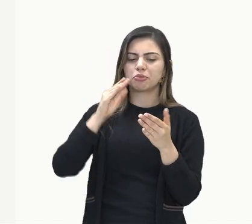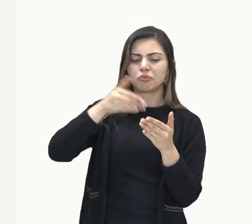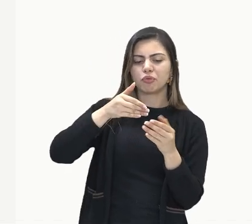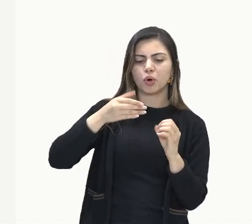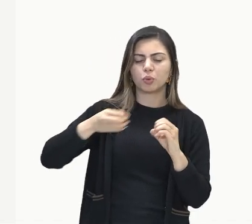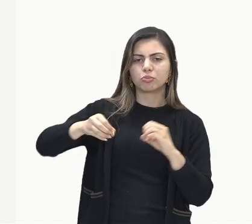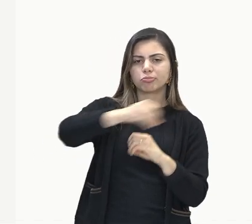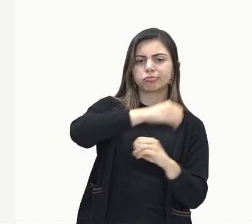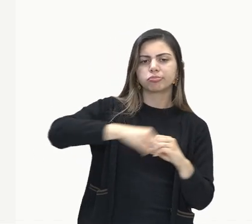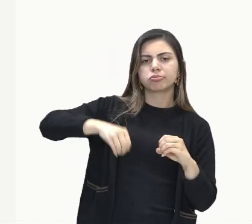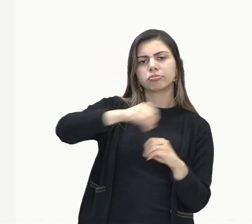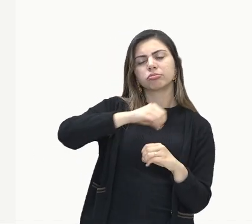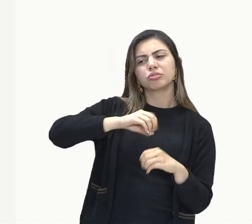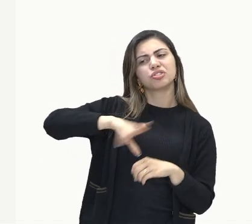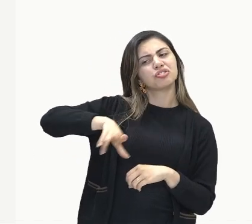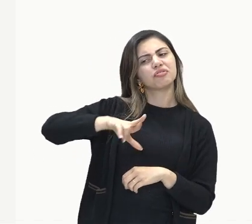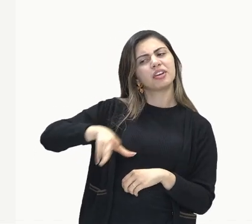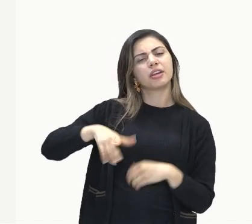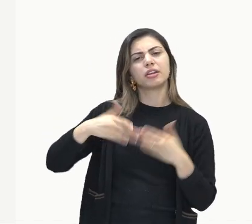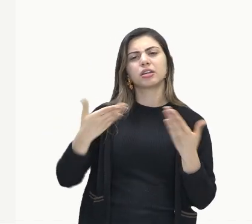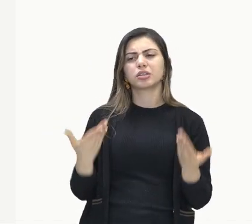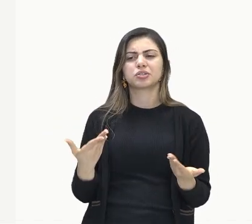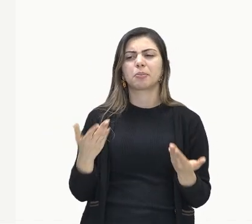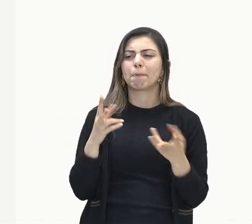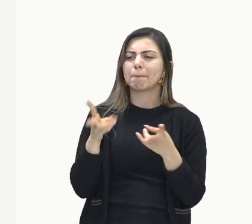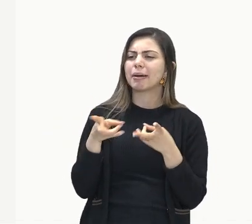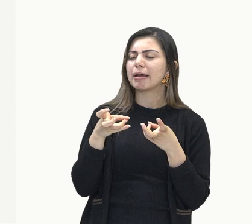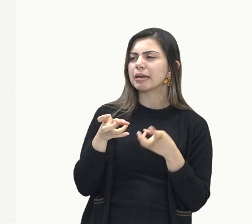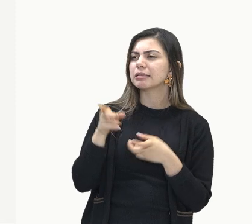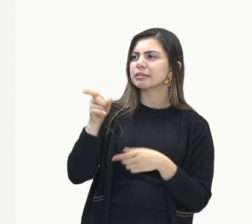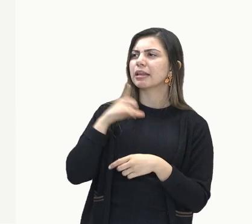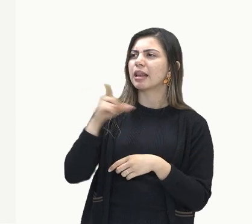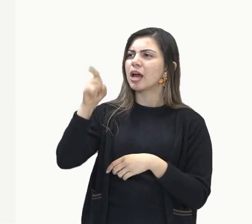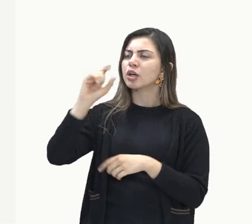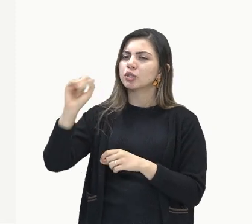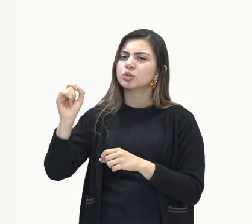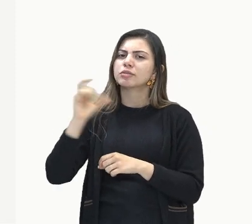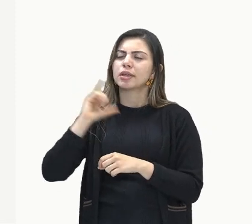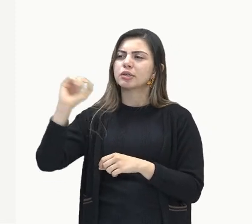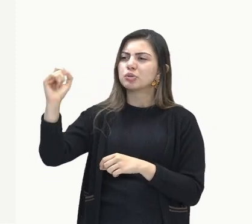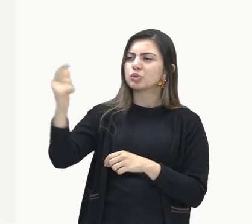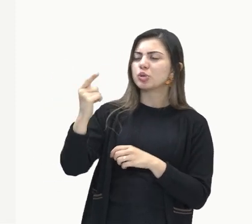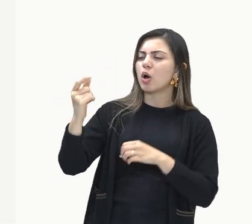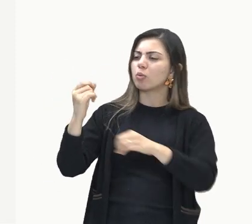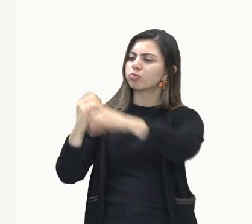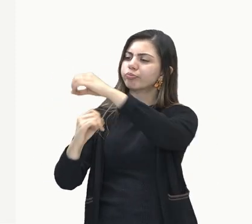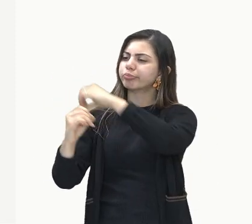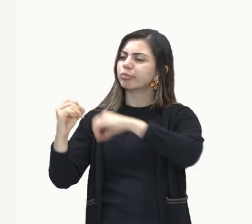Terra, pareciam girar de forma diferente e giravam lá em torno do Sol. Daí Ptolomeu